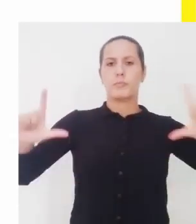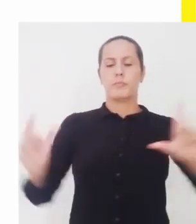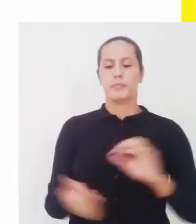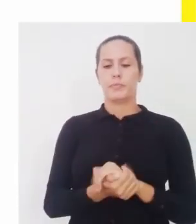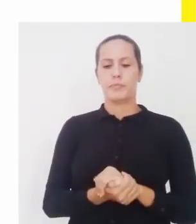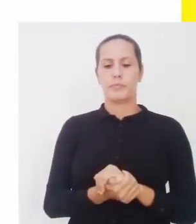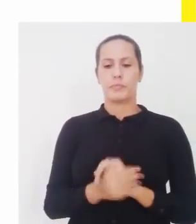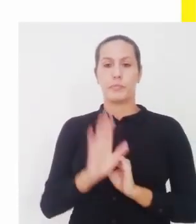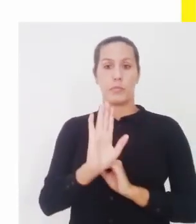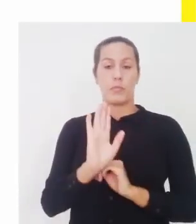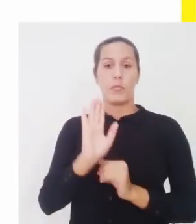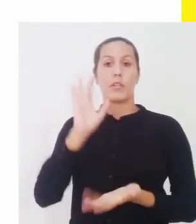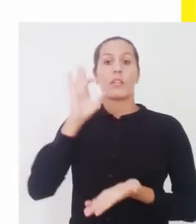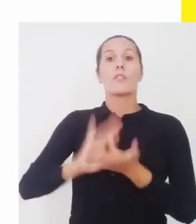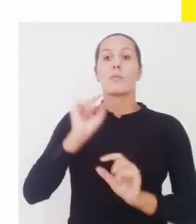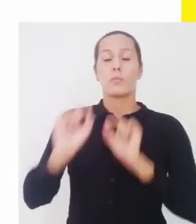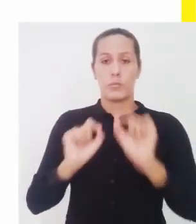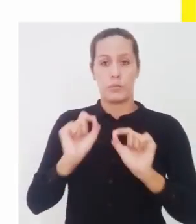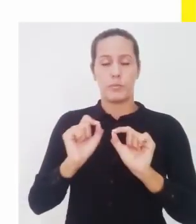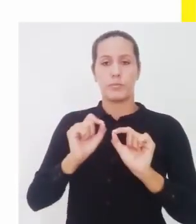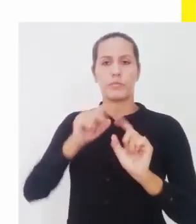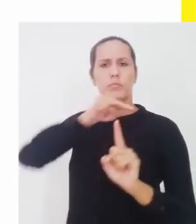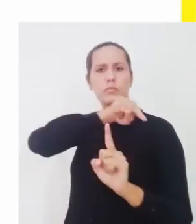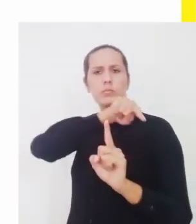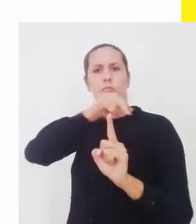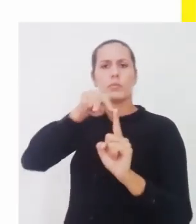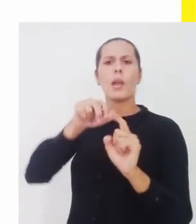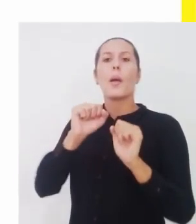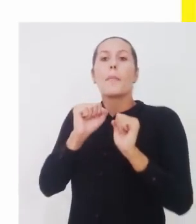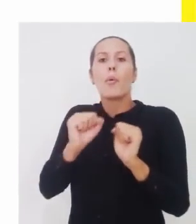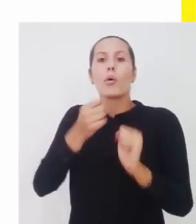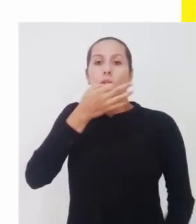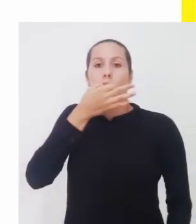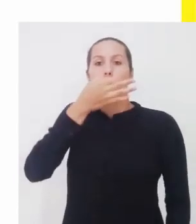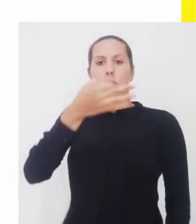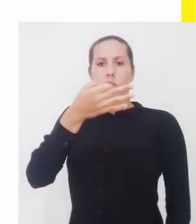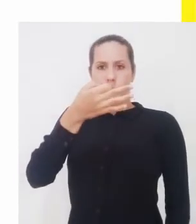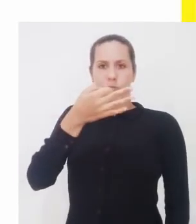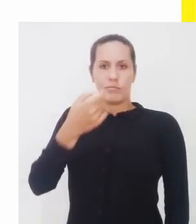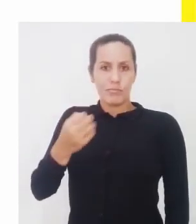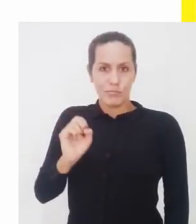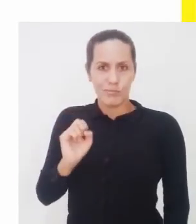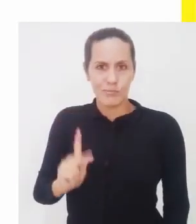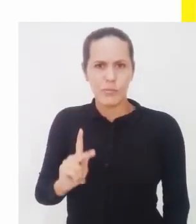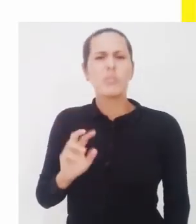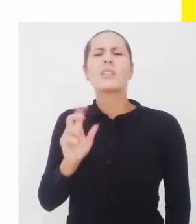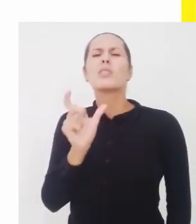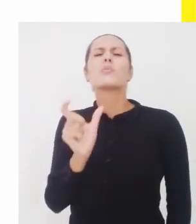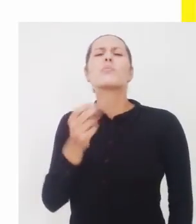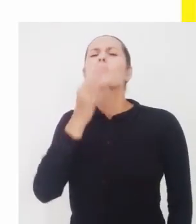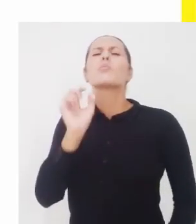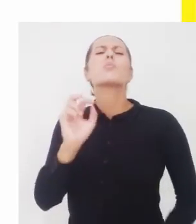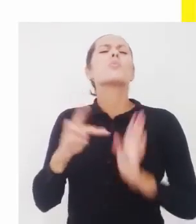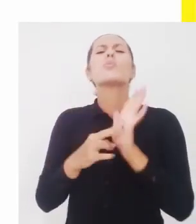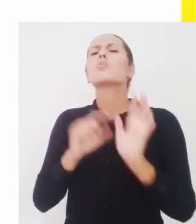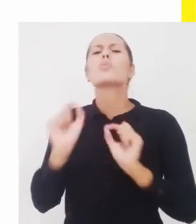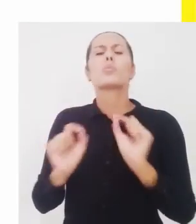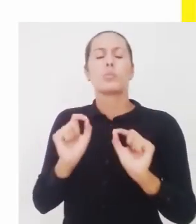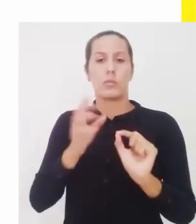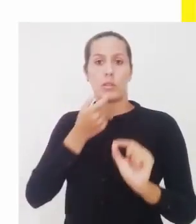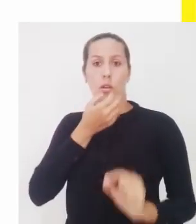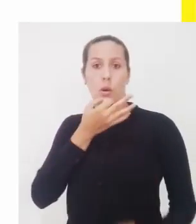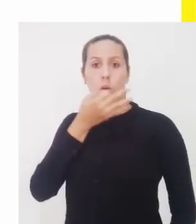vai aparecer para vocês agora. Na verdade, um ponto de vista também pode ser chamado de opinião, certo? E o que é